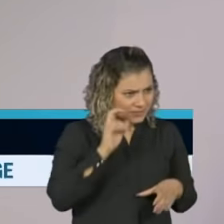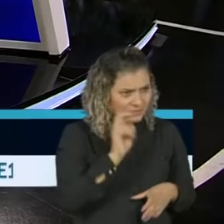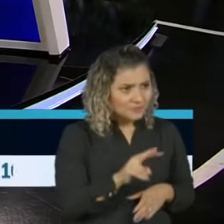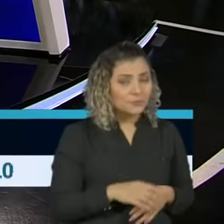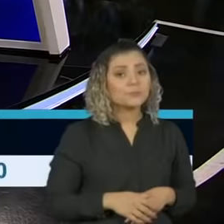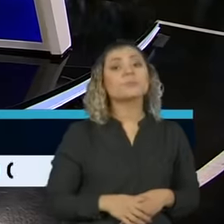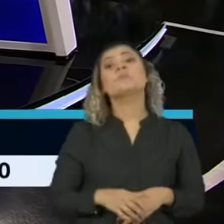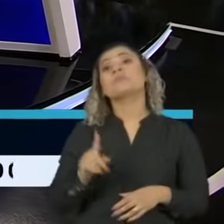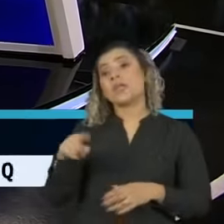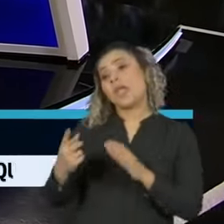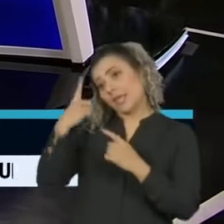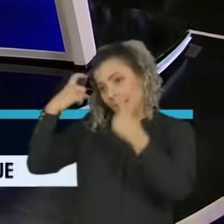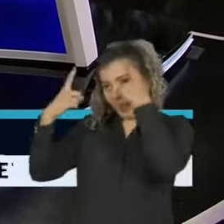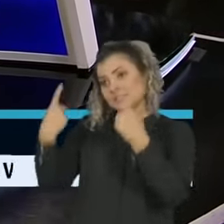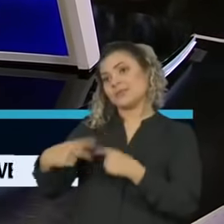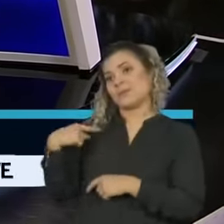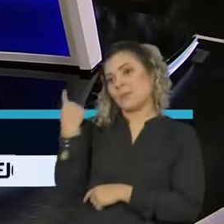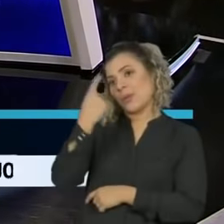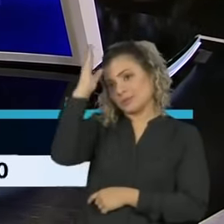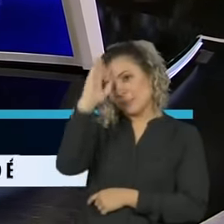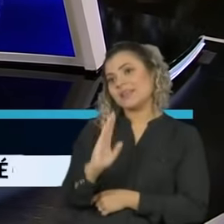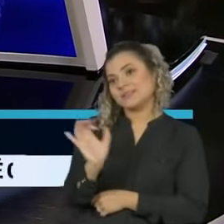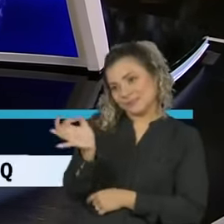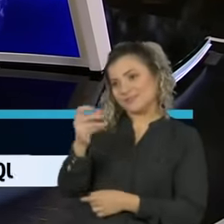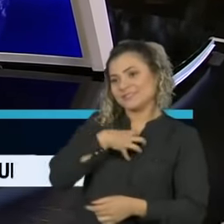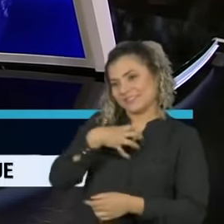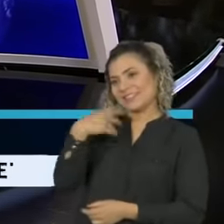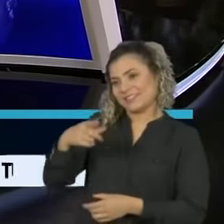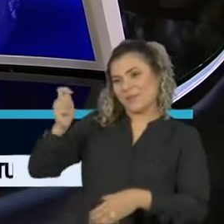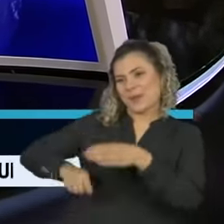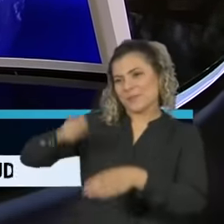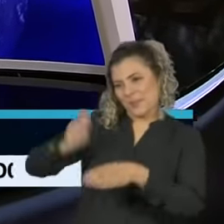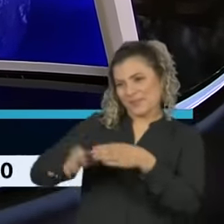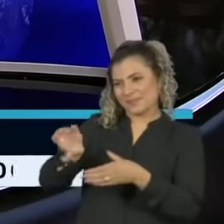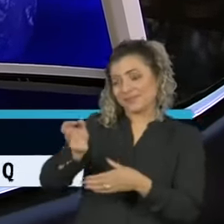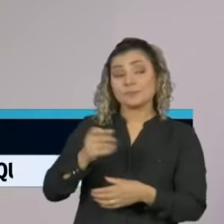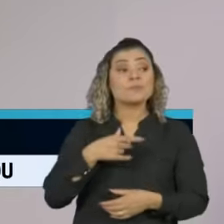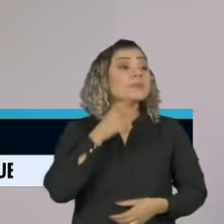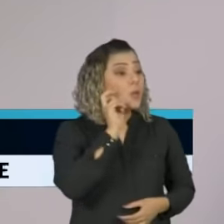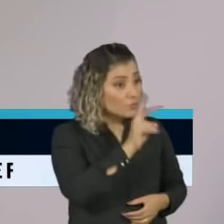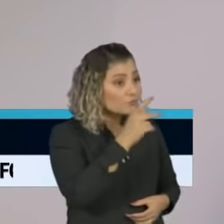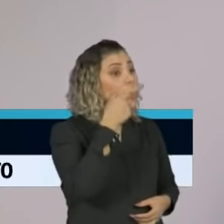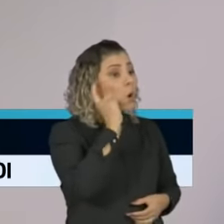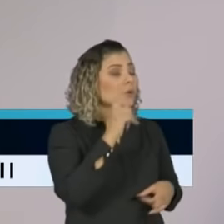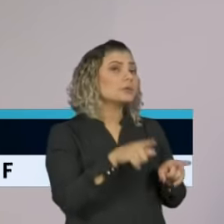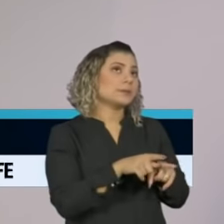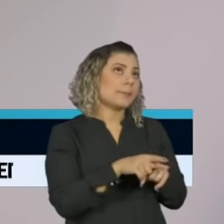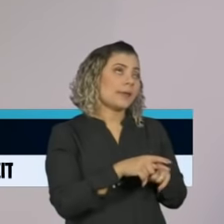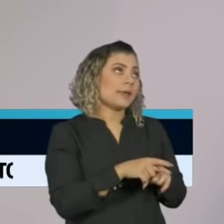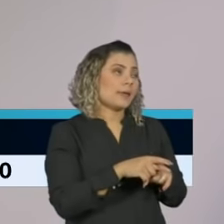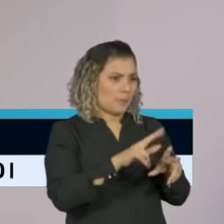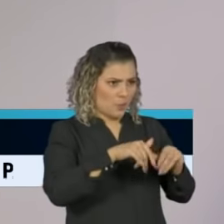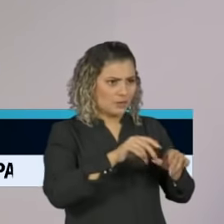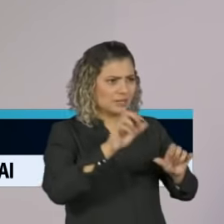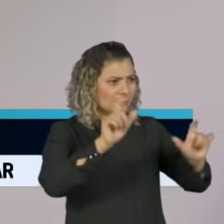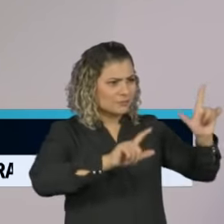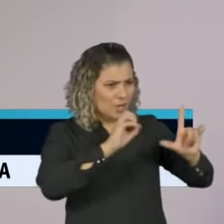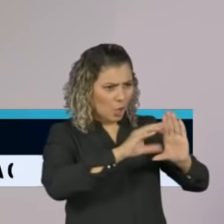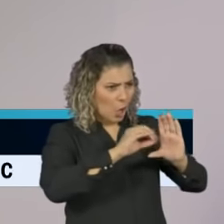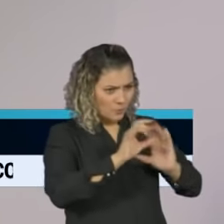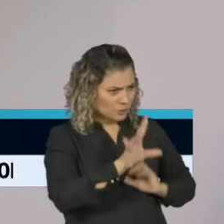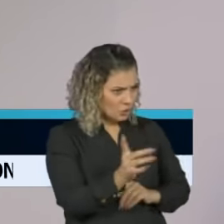mas acho que é uma criação nossa. É, uma criação nossa, né? E eu vi com uma intensidade ontem, não na repercussão da Globo, não, só